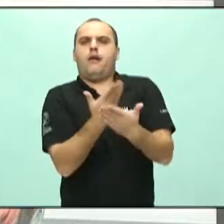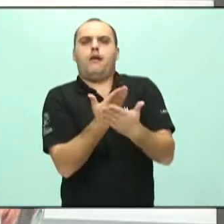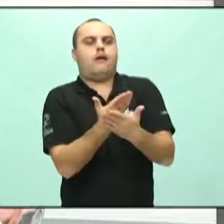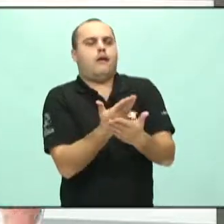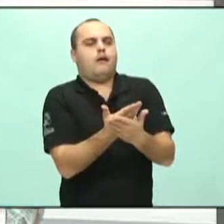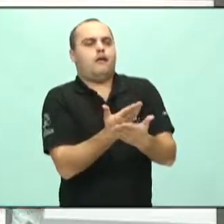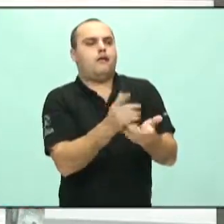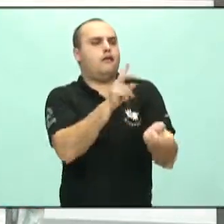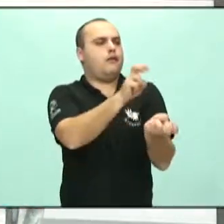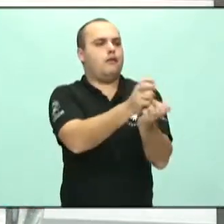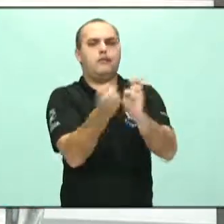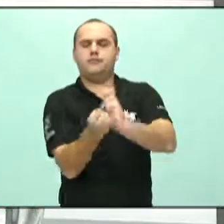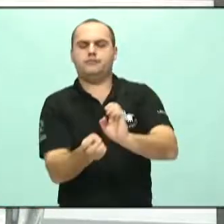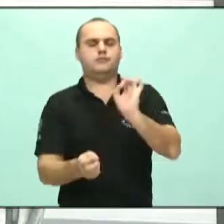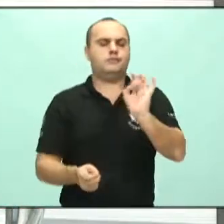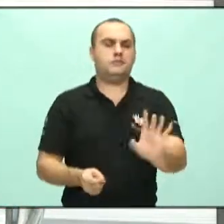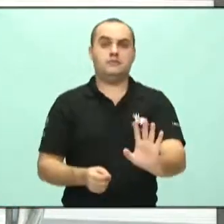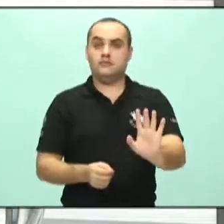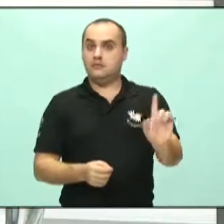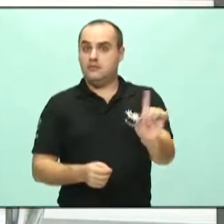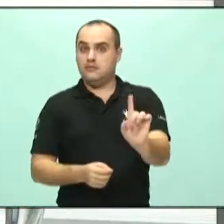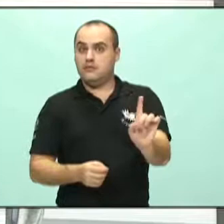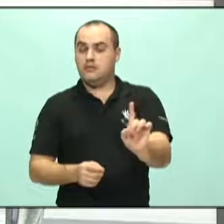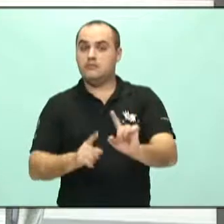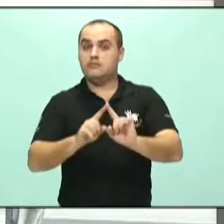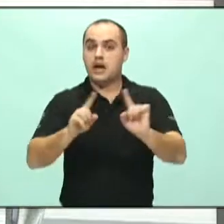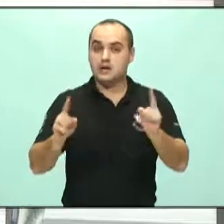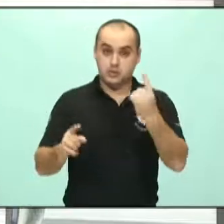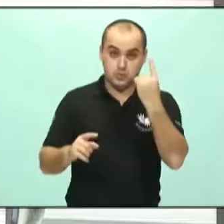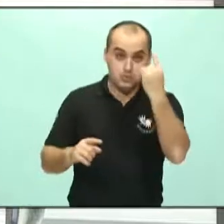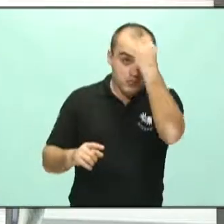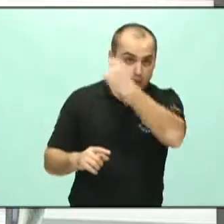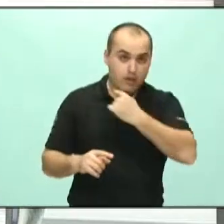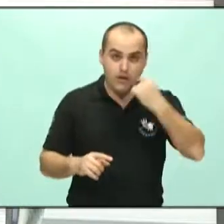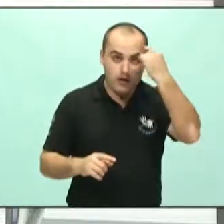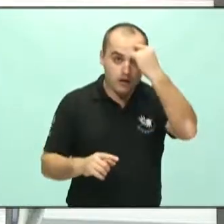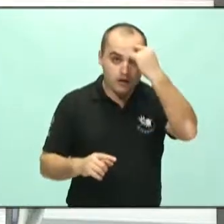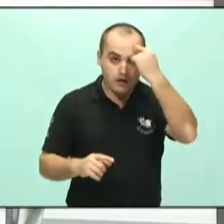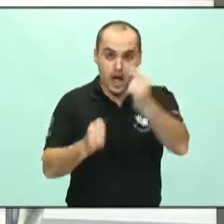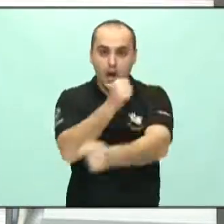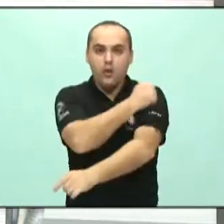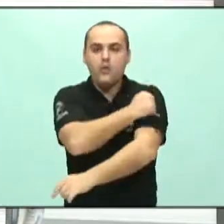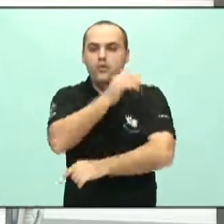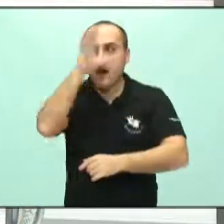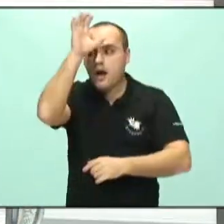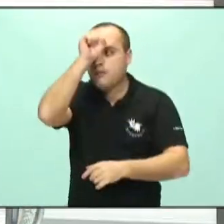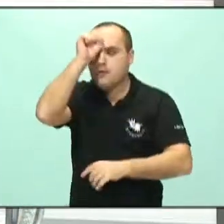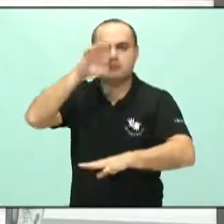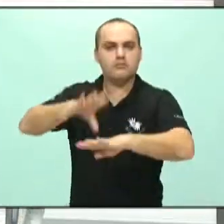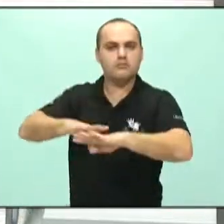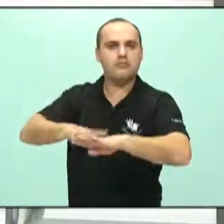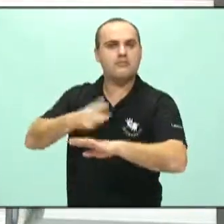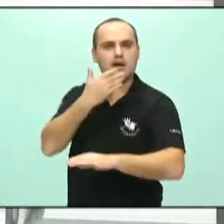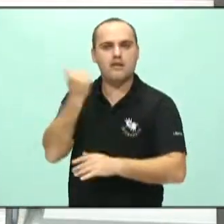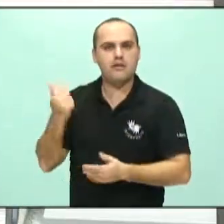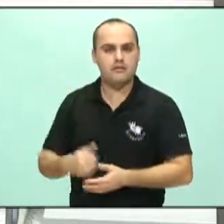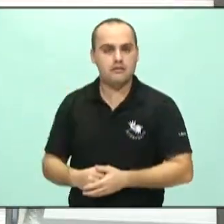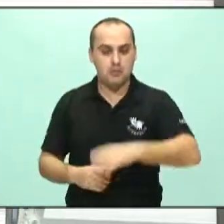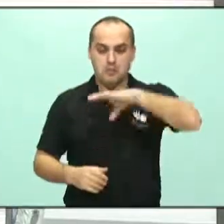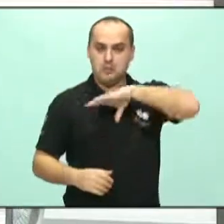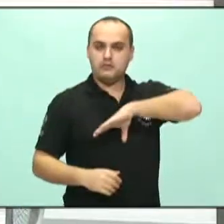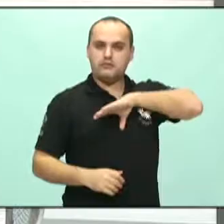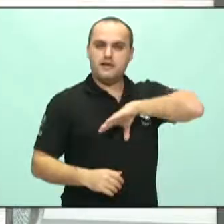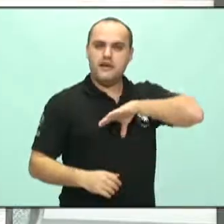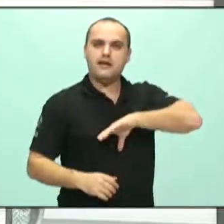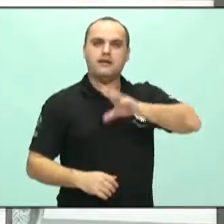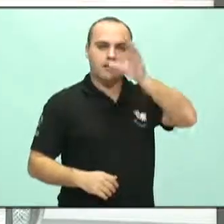de capoeira vai fazer com que o aluno aprenda melhor matemática, que ele se desenvolva melhor na aula de português, que ele compreenda melhor